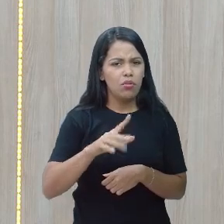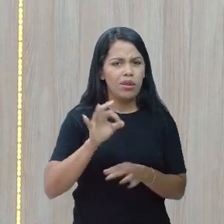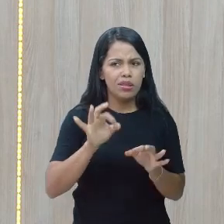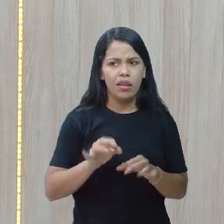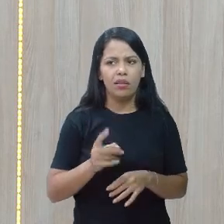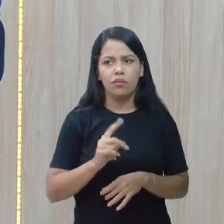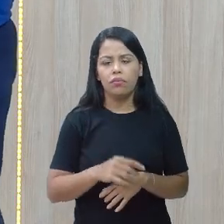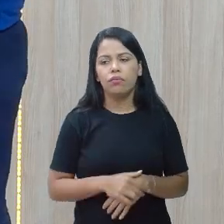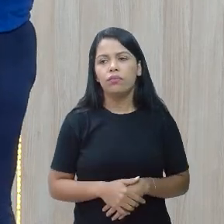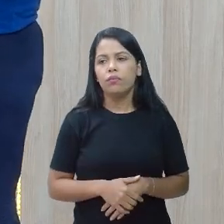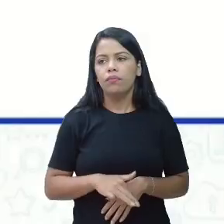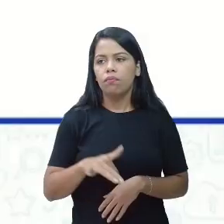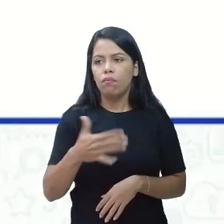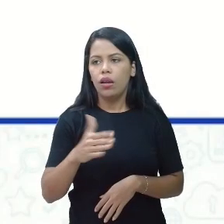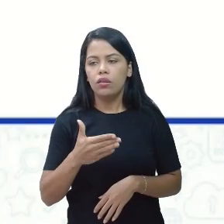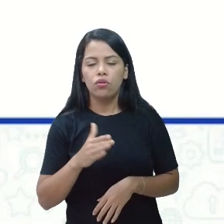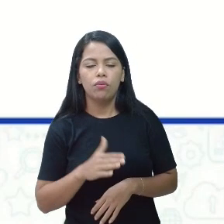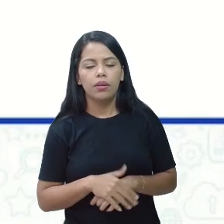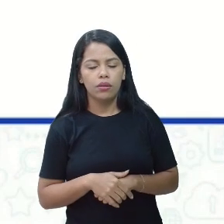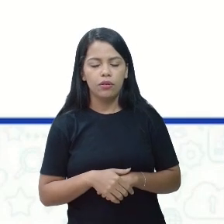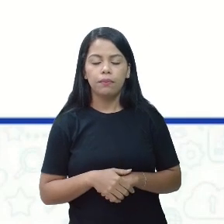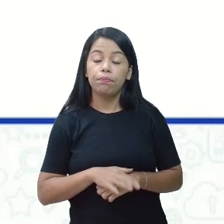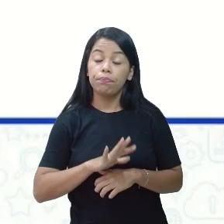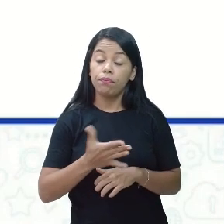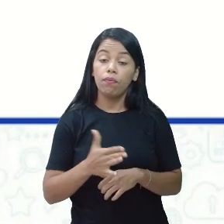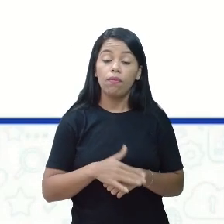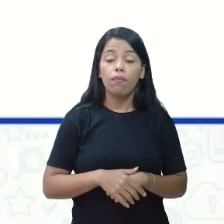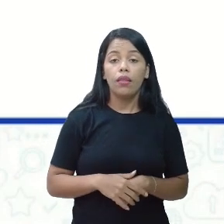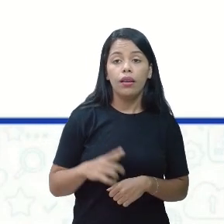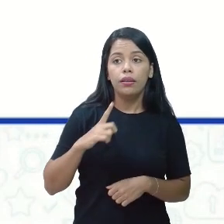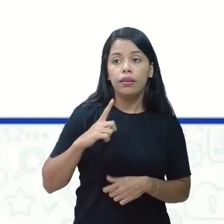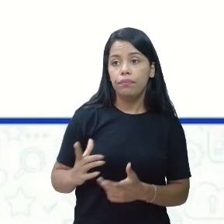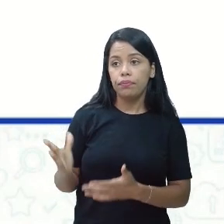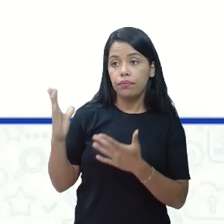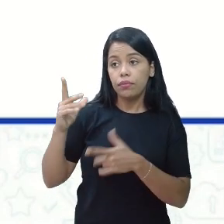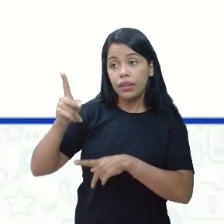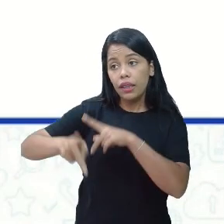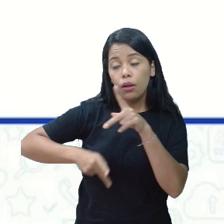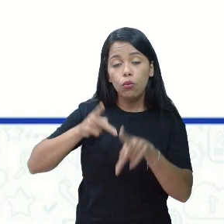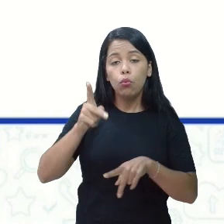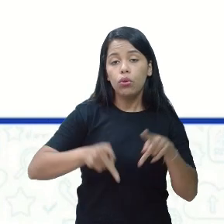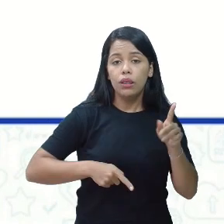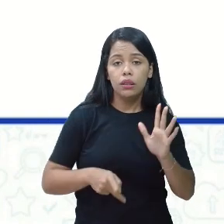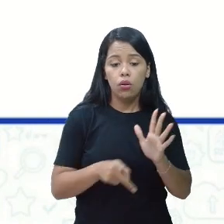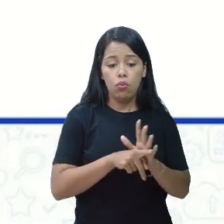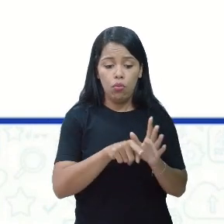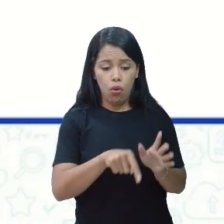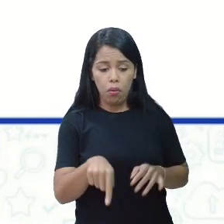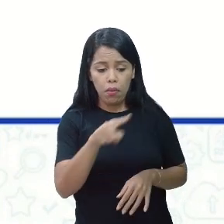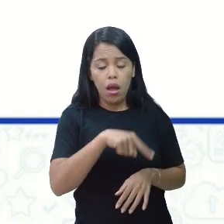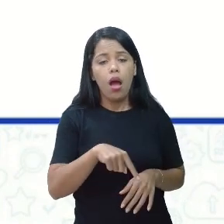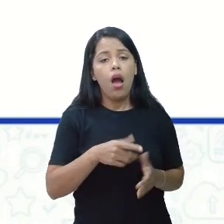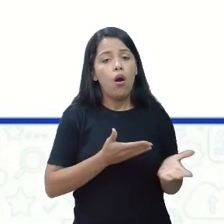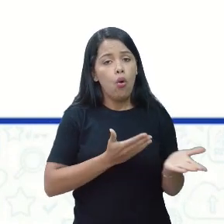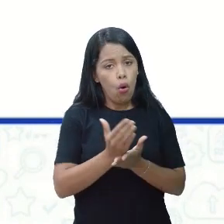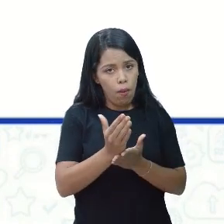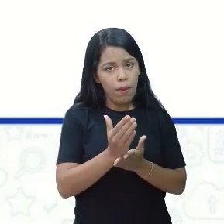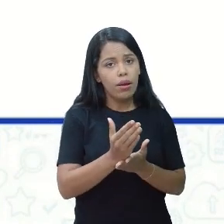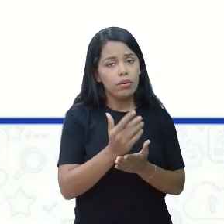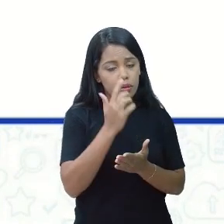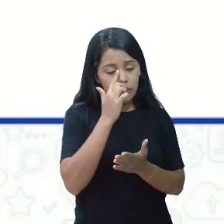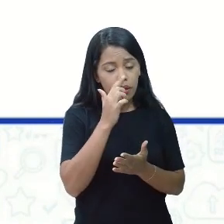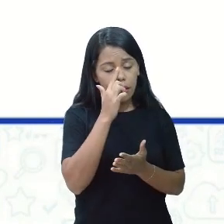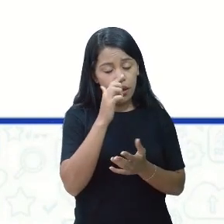Então, aproximadamente 1.700.000 indígenas. Essas populações, né, elas começam a ser